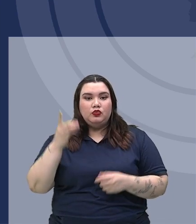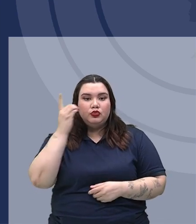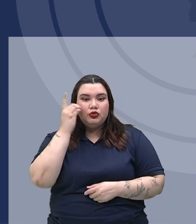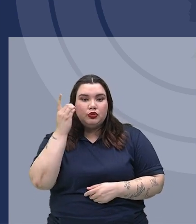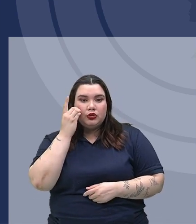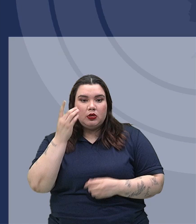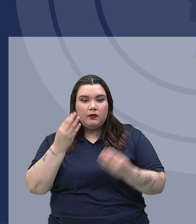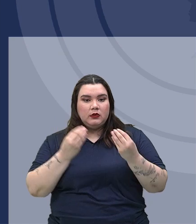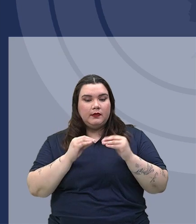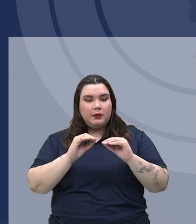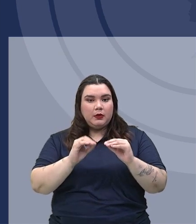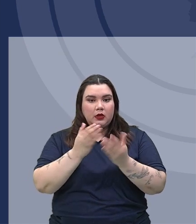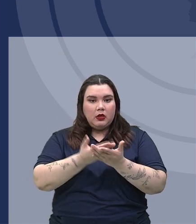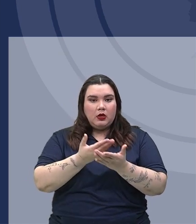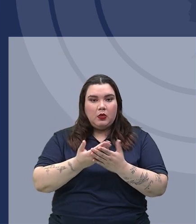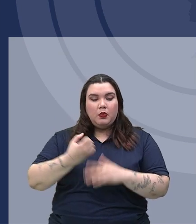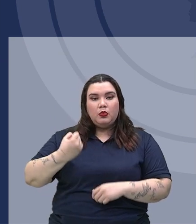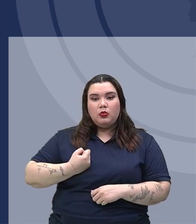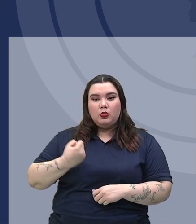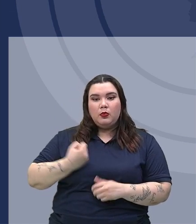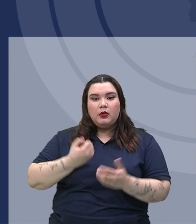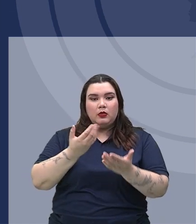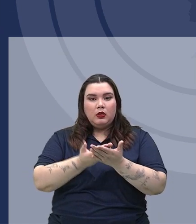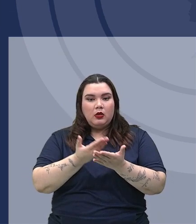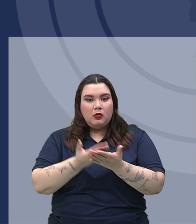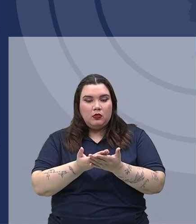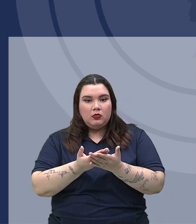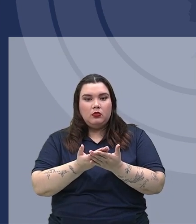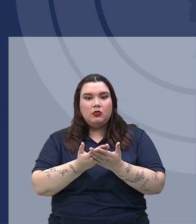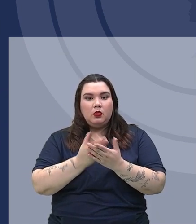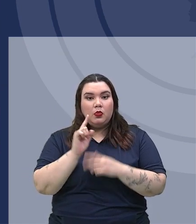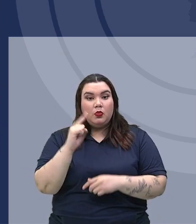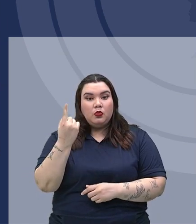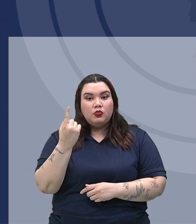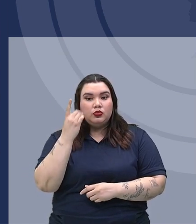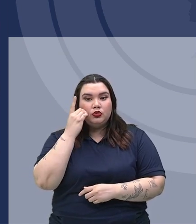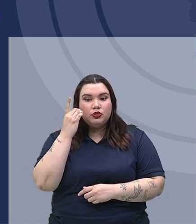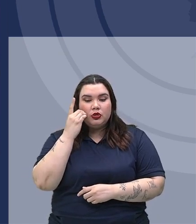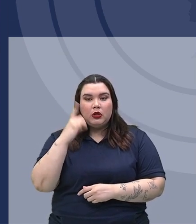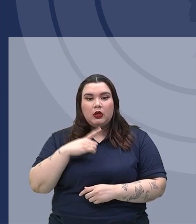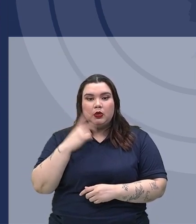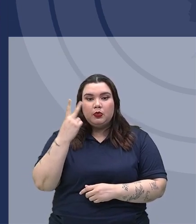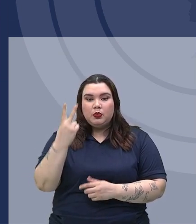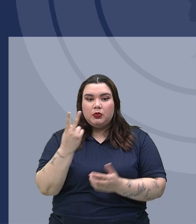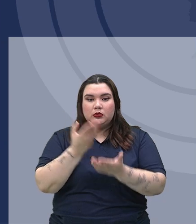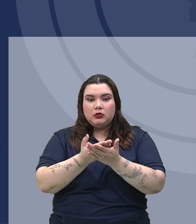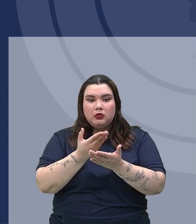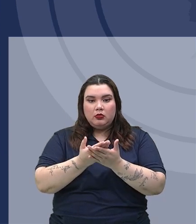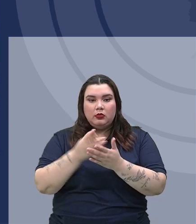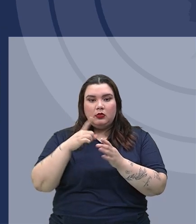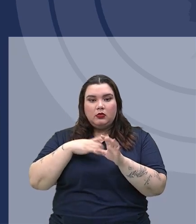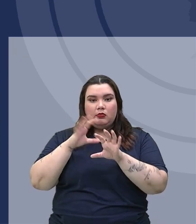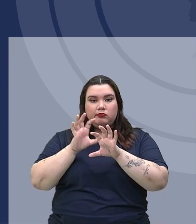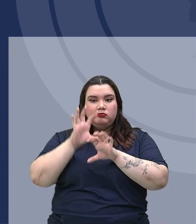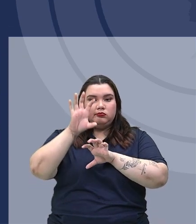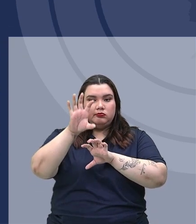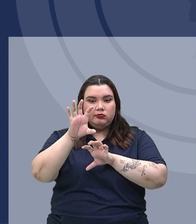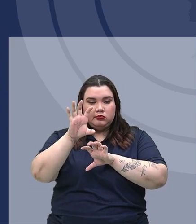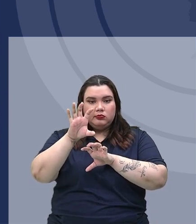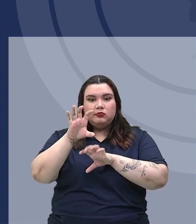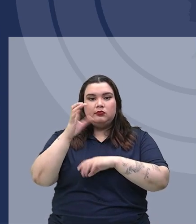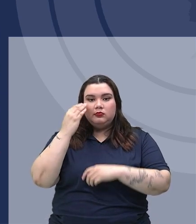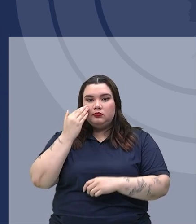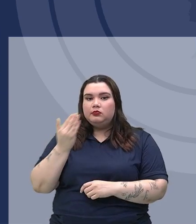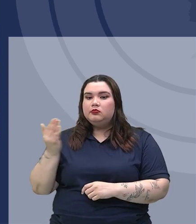você vai colocar, o número da aula, lembrando que num único dia nós temos 2 aulas. Então, no diário você